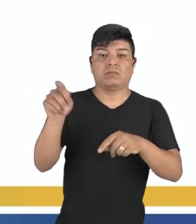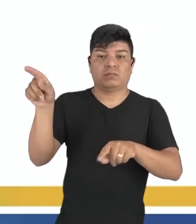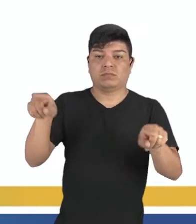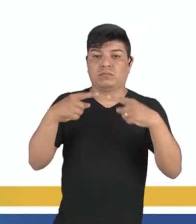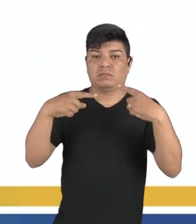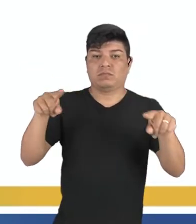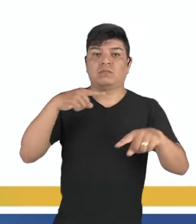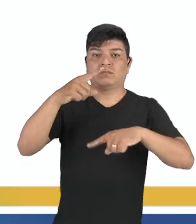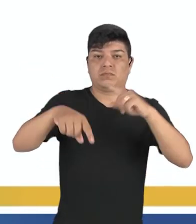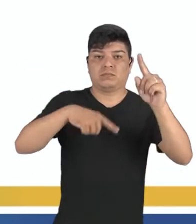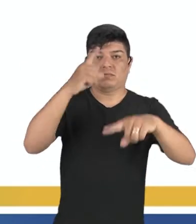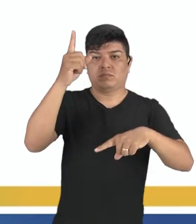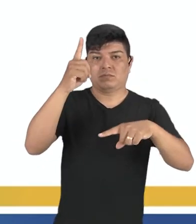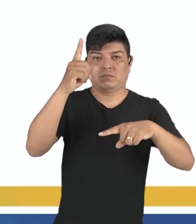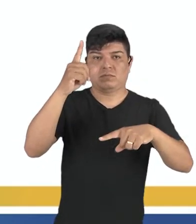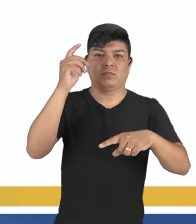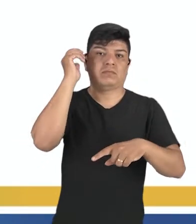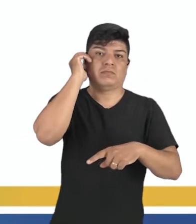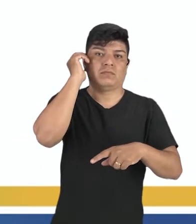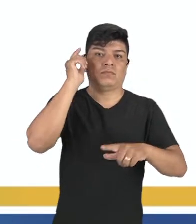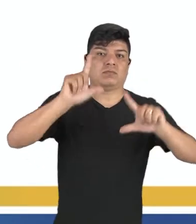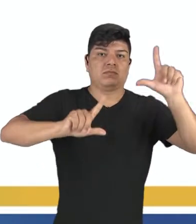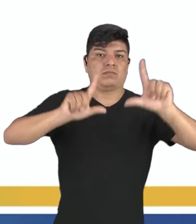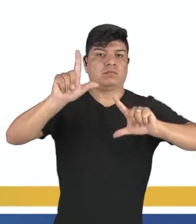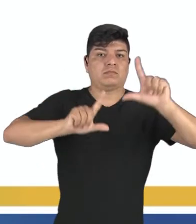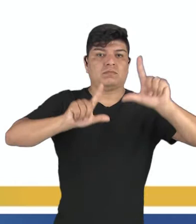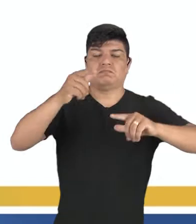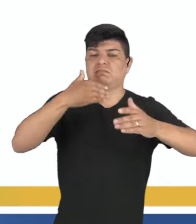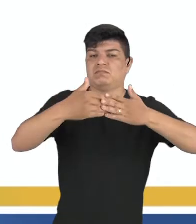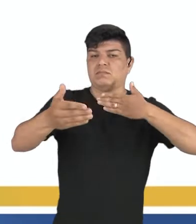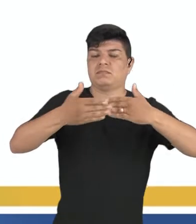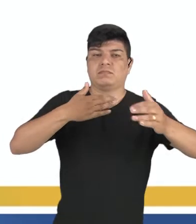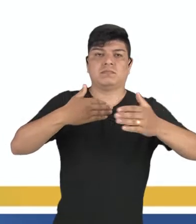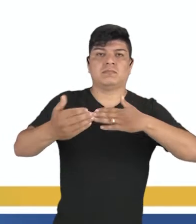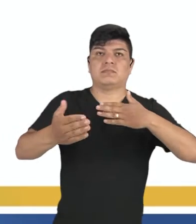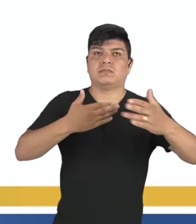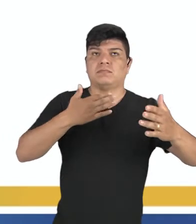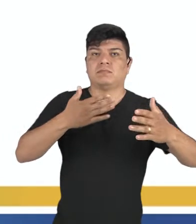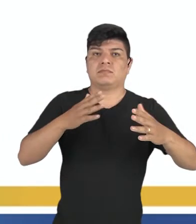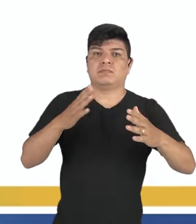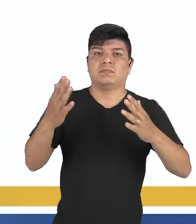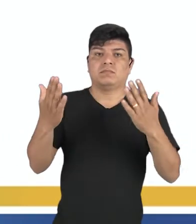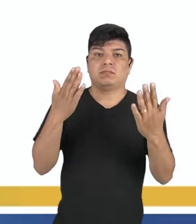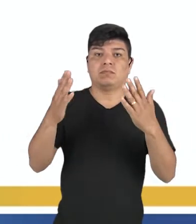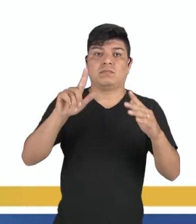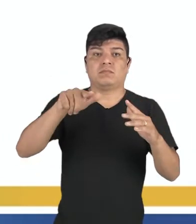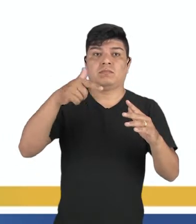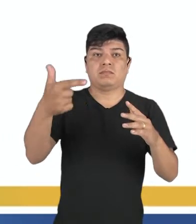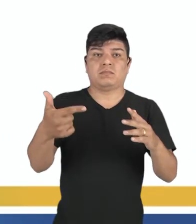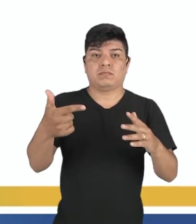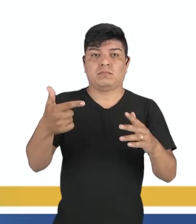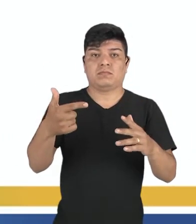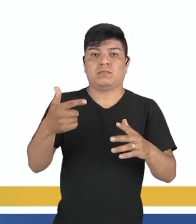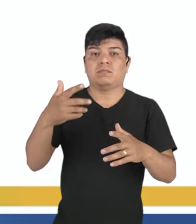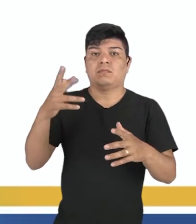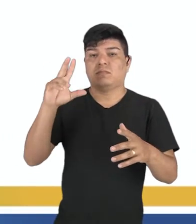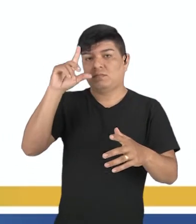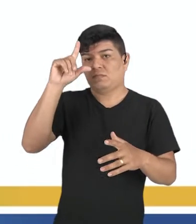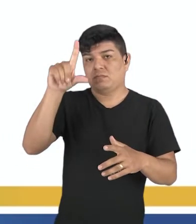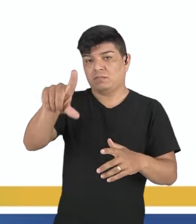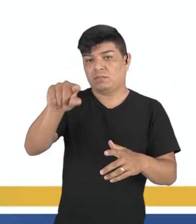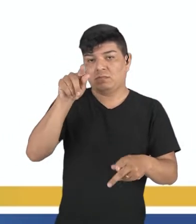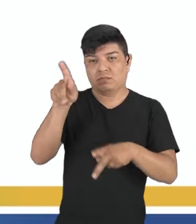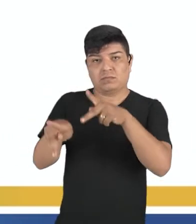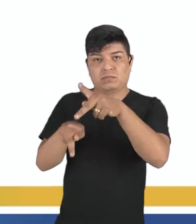no rádio e televisão, independente do posicionamento em relação ao regime popular.